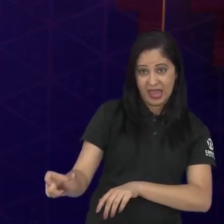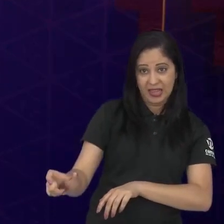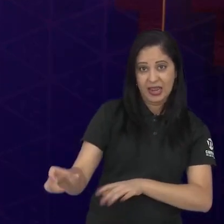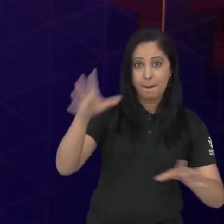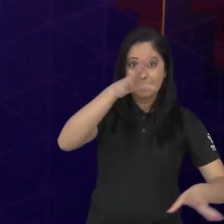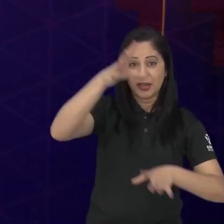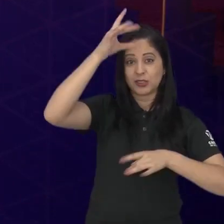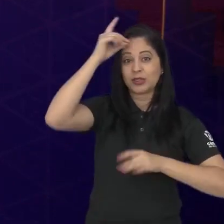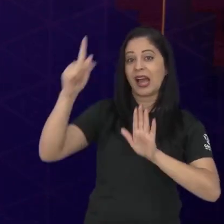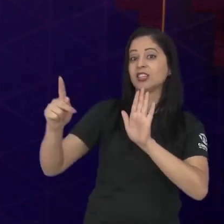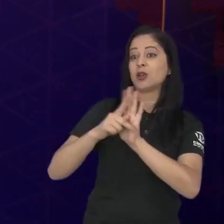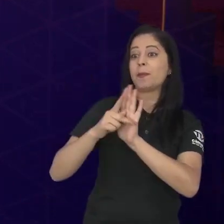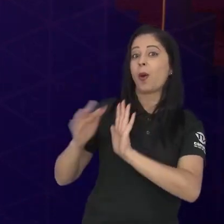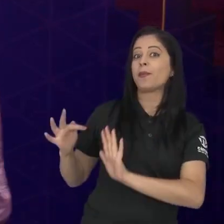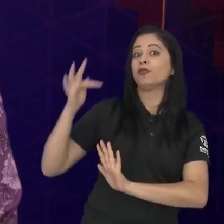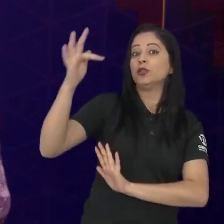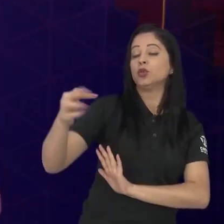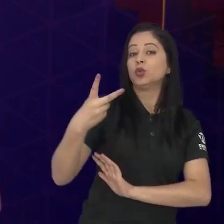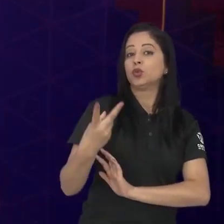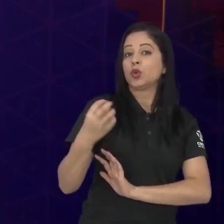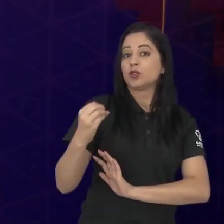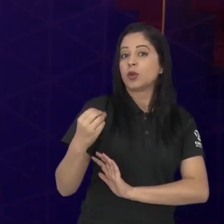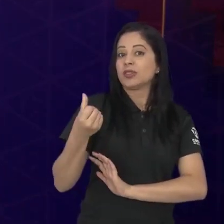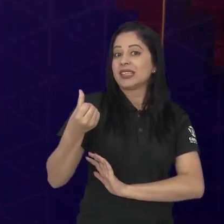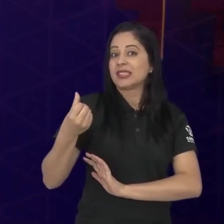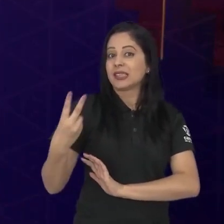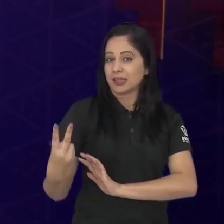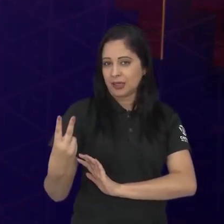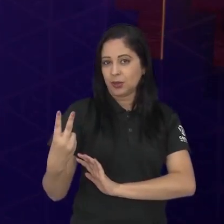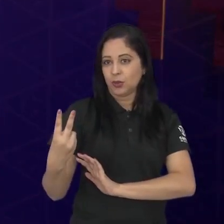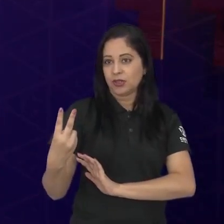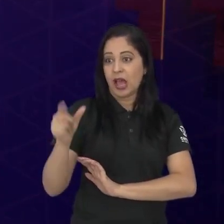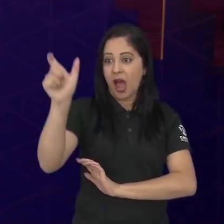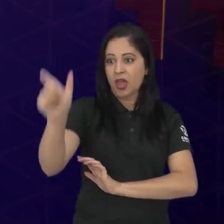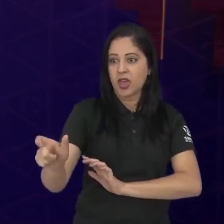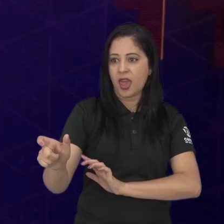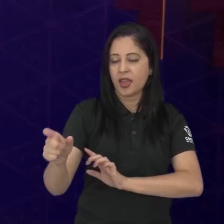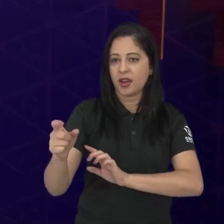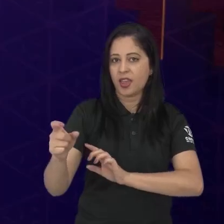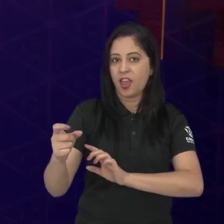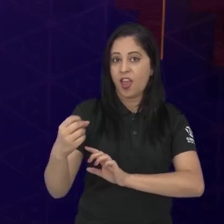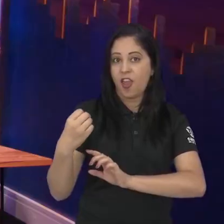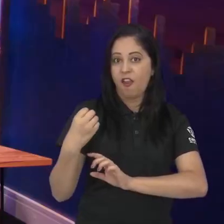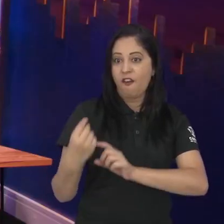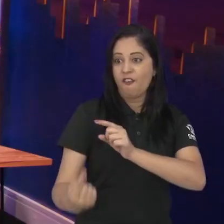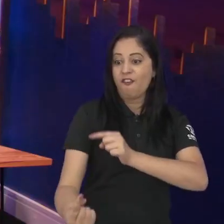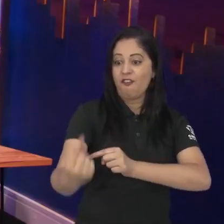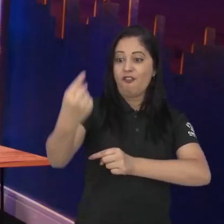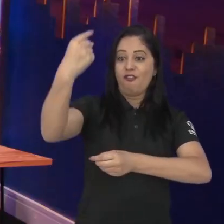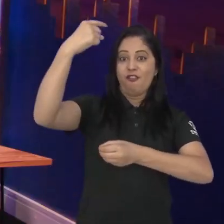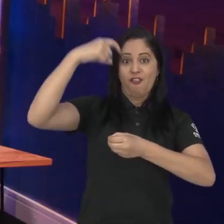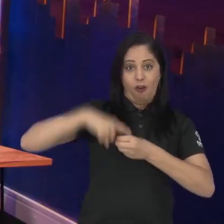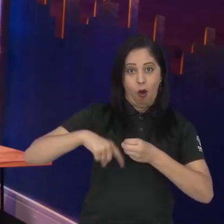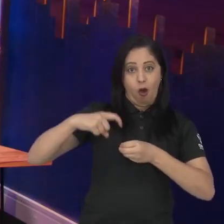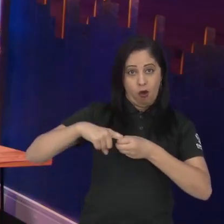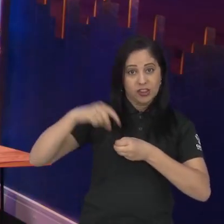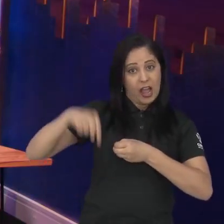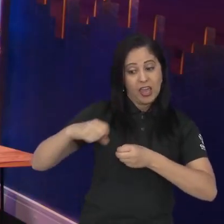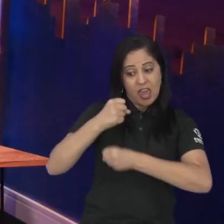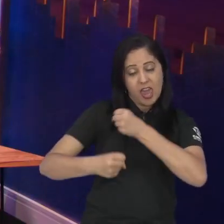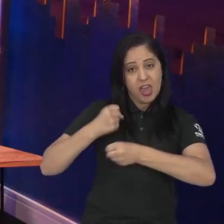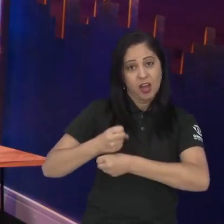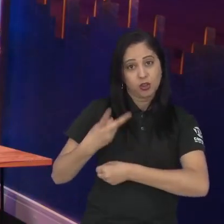2062. Ele vem de 2062 e vem para 2022. Sim. E as pessoas, de fato, tiveram que se enclausurar mesmo. Foi